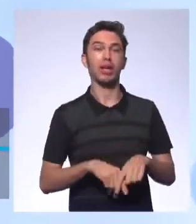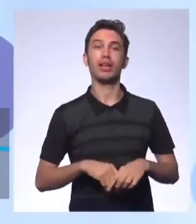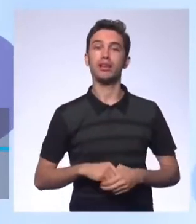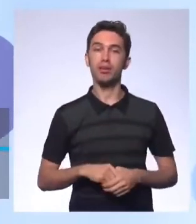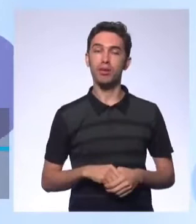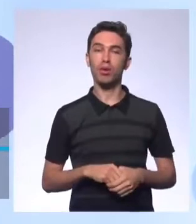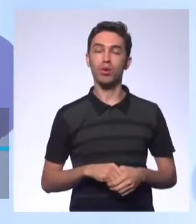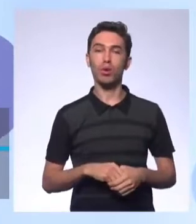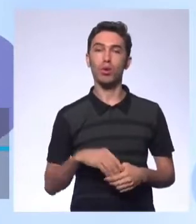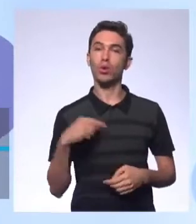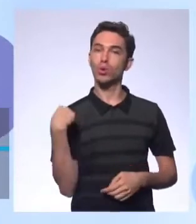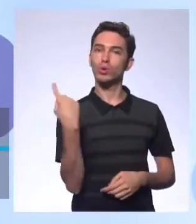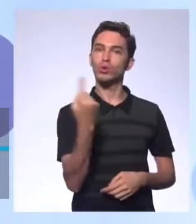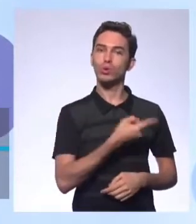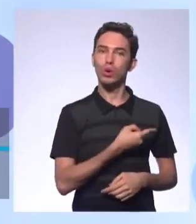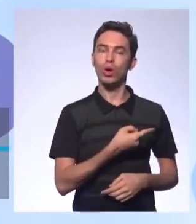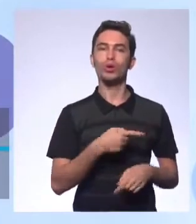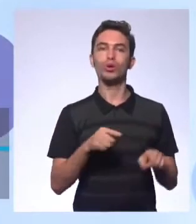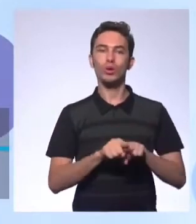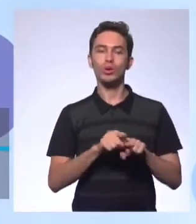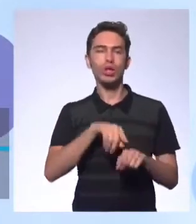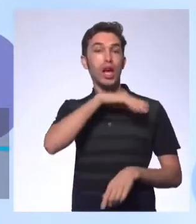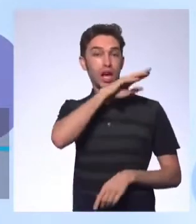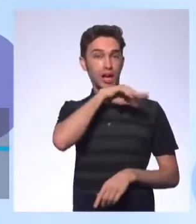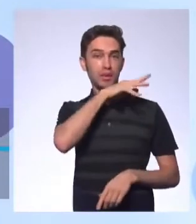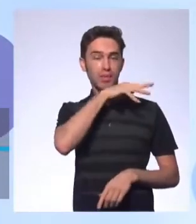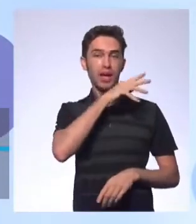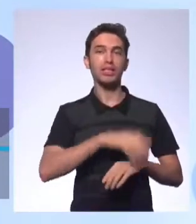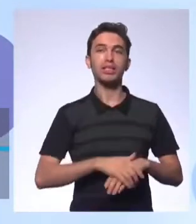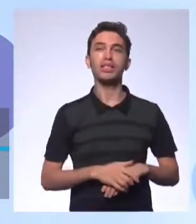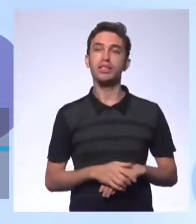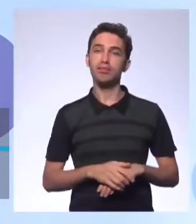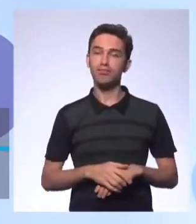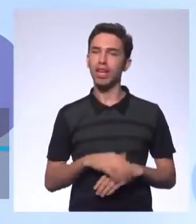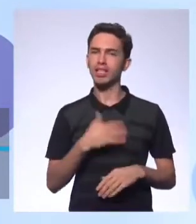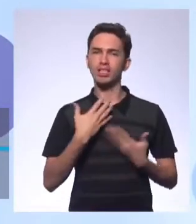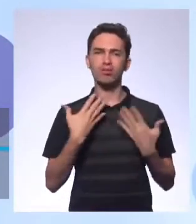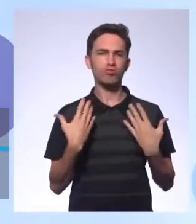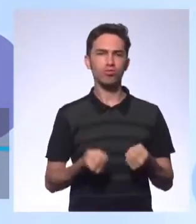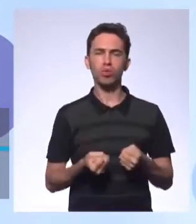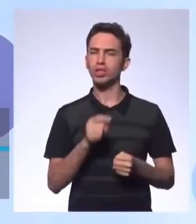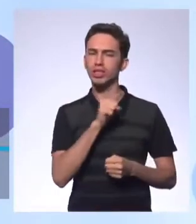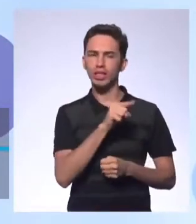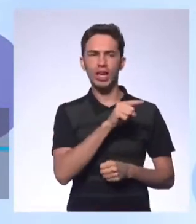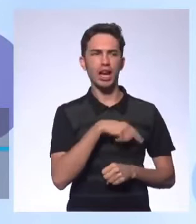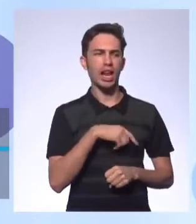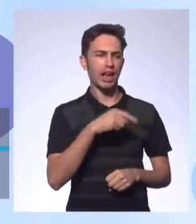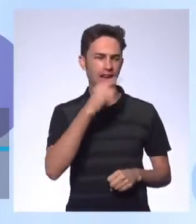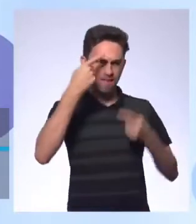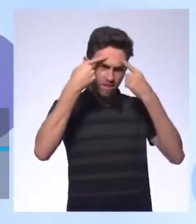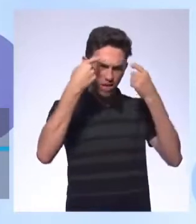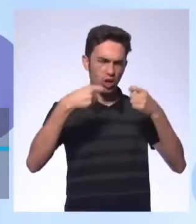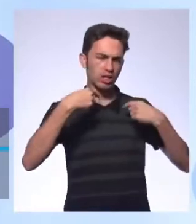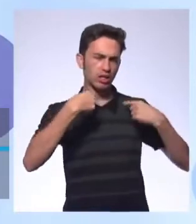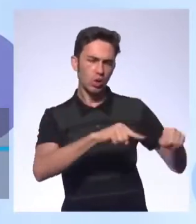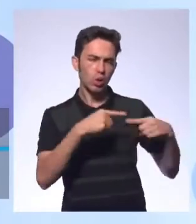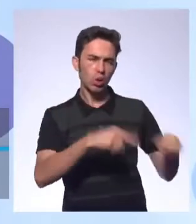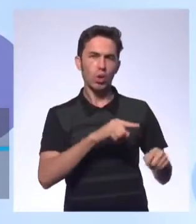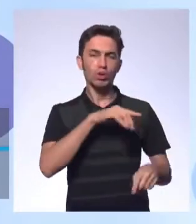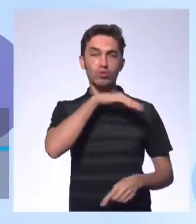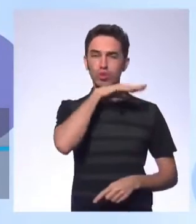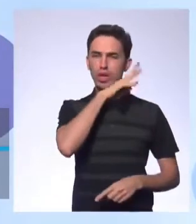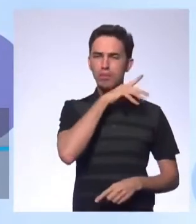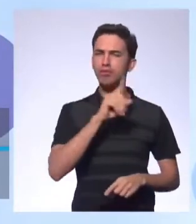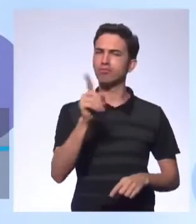também os nossos amiguinhos animais. Nós não podemos aceitar nenhum tipo de violência, porque todos